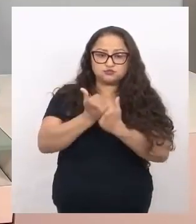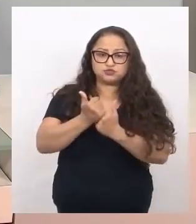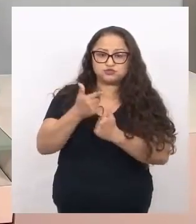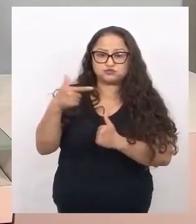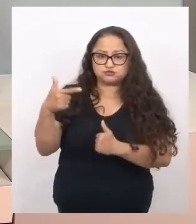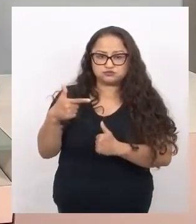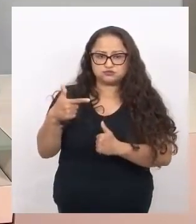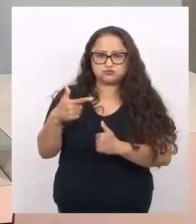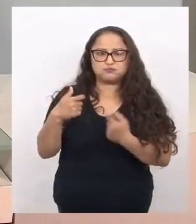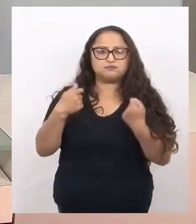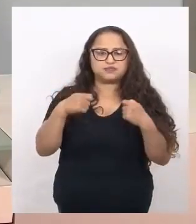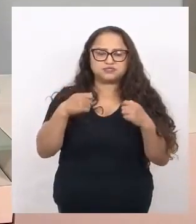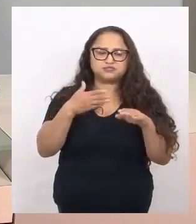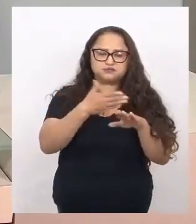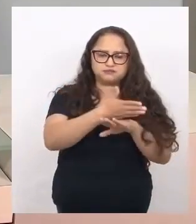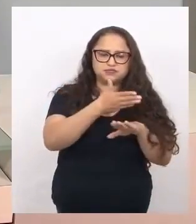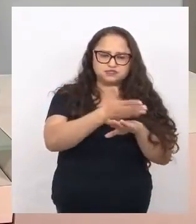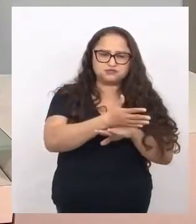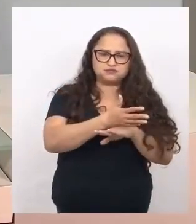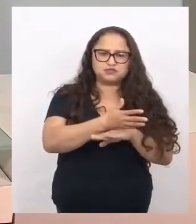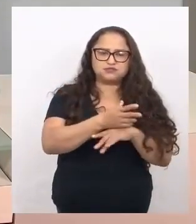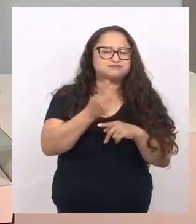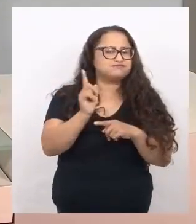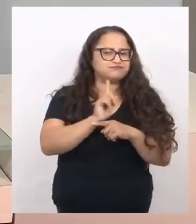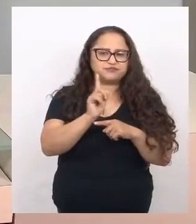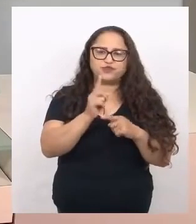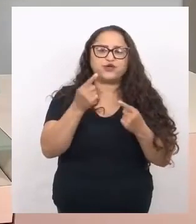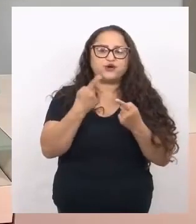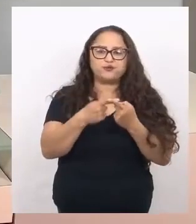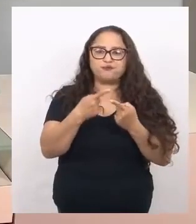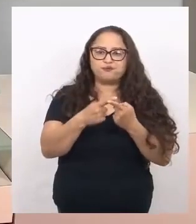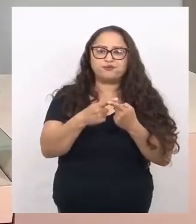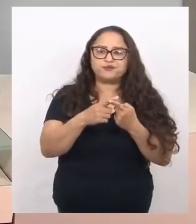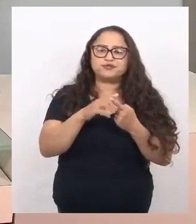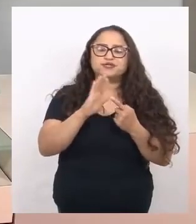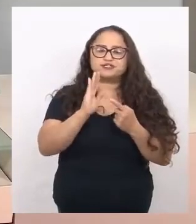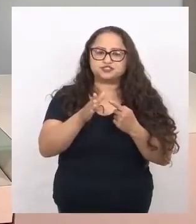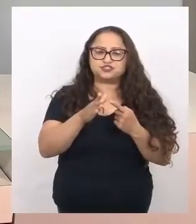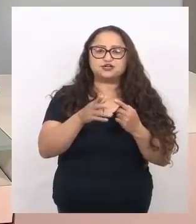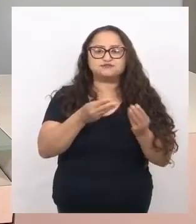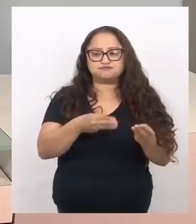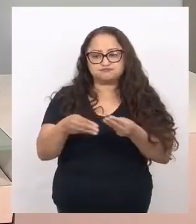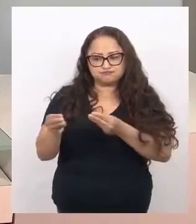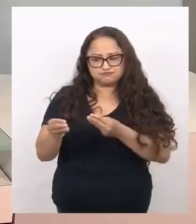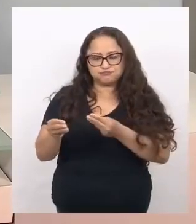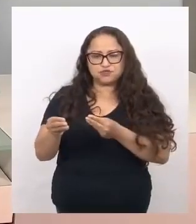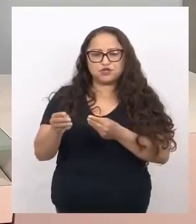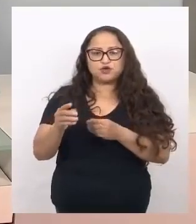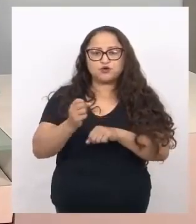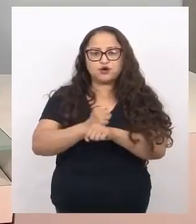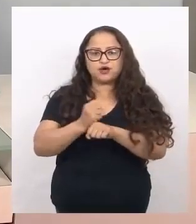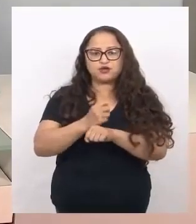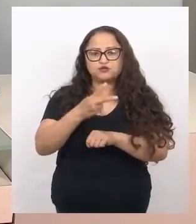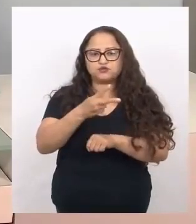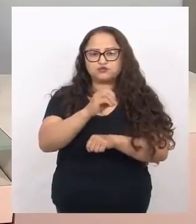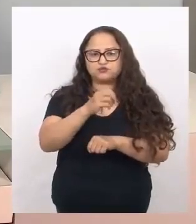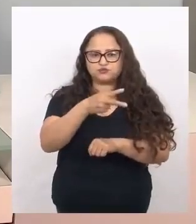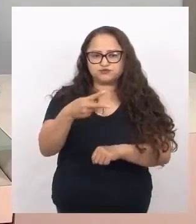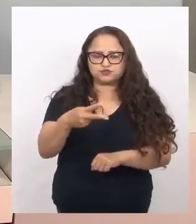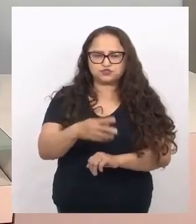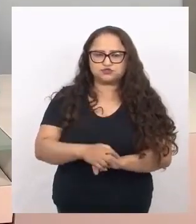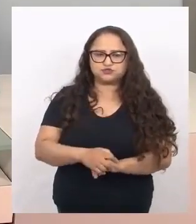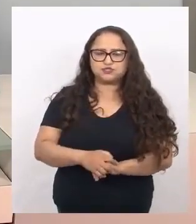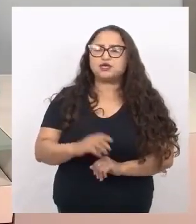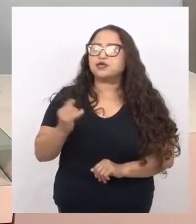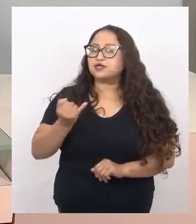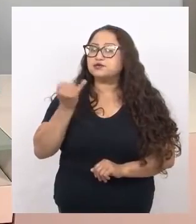da atribuição? Não, porque ele será designado para o ano de 2022, tá? É importante, Thaís, acho que falar